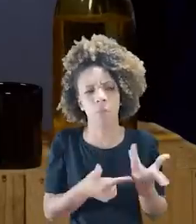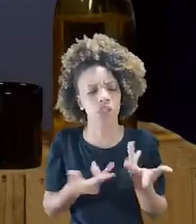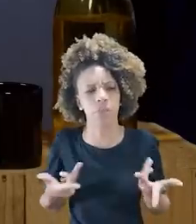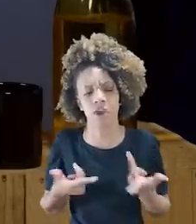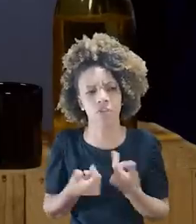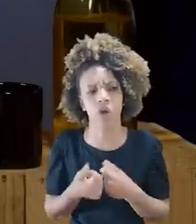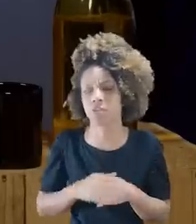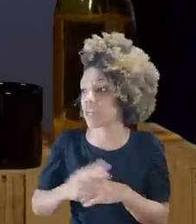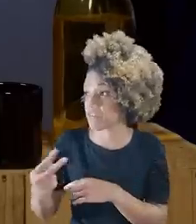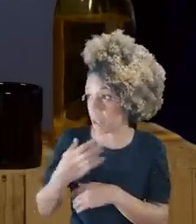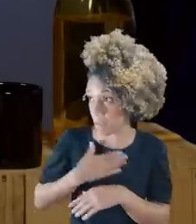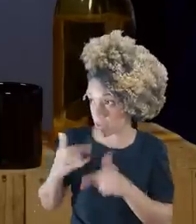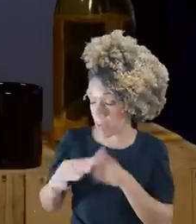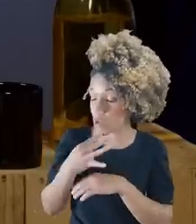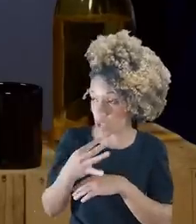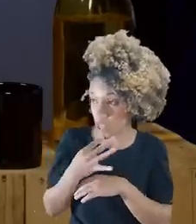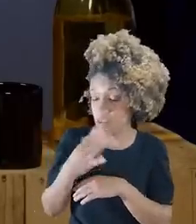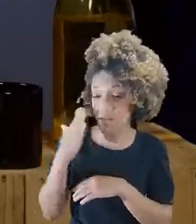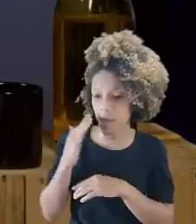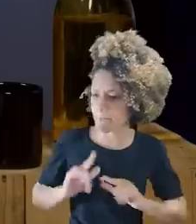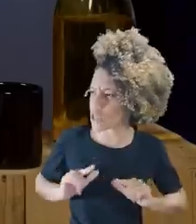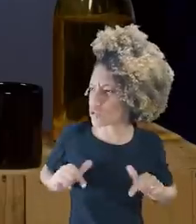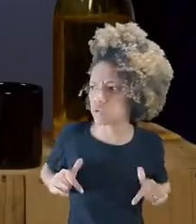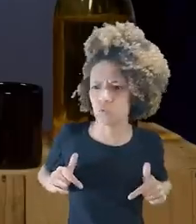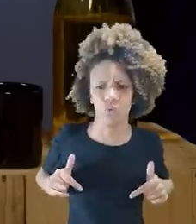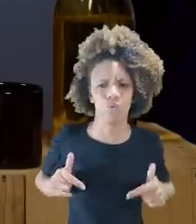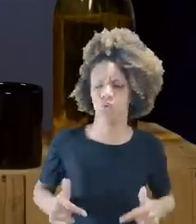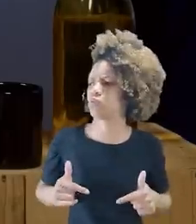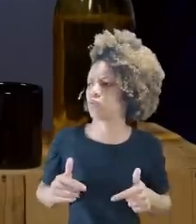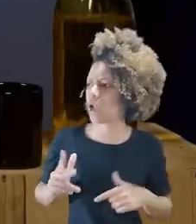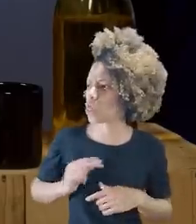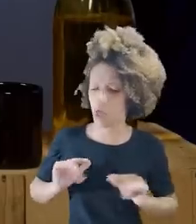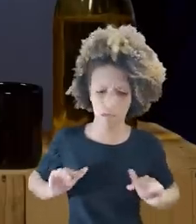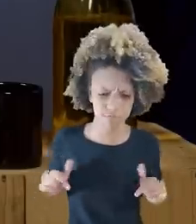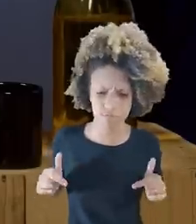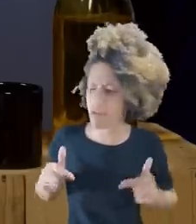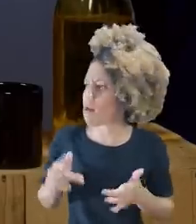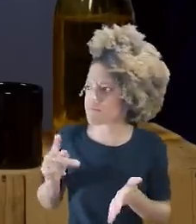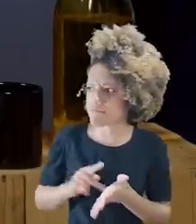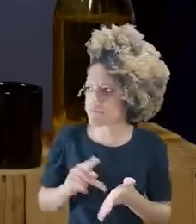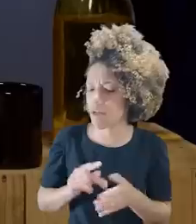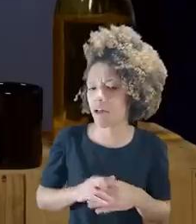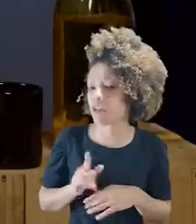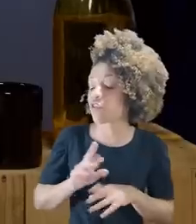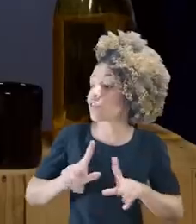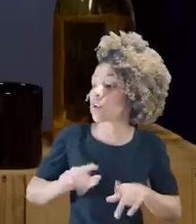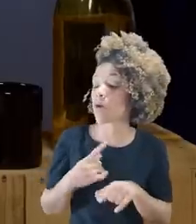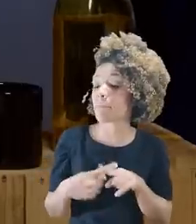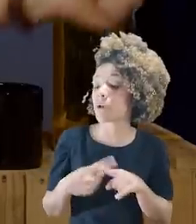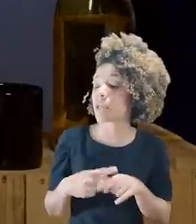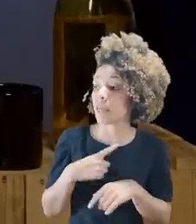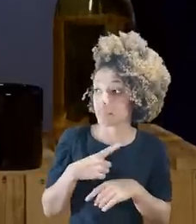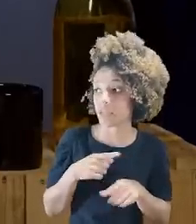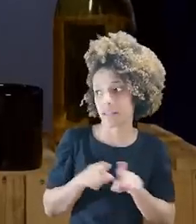de dar o nosso melhor né porque a gente pode até não dar continuidade mas a gente vai com tudo e a gente consegue tudo patrocinador e a